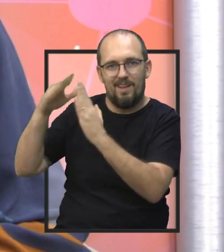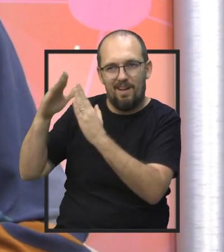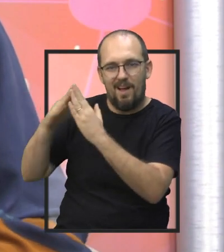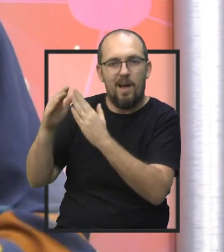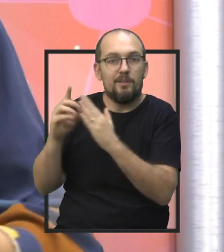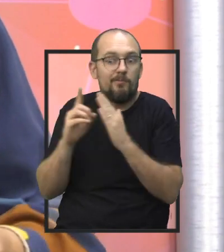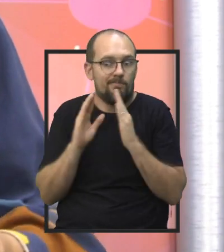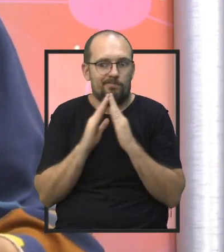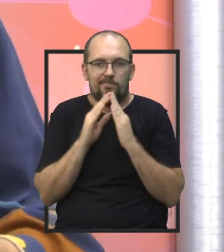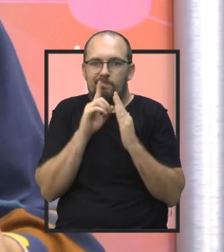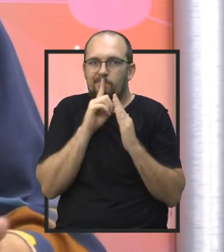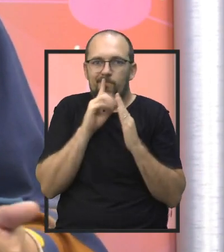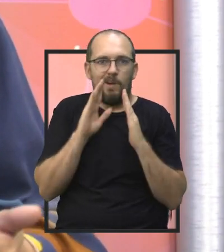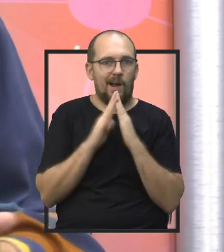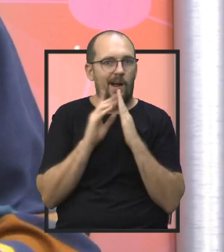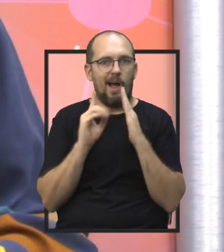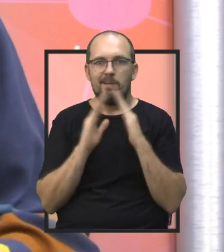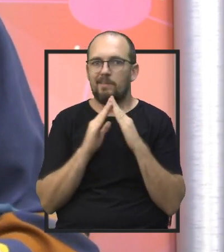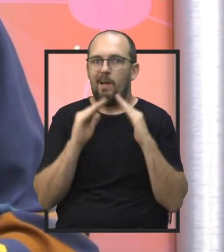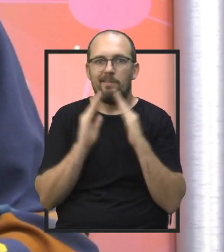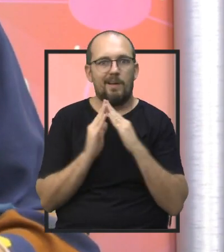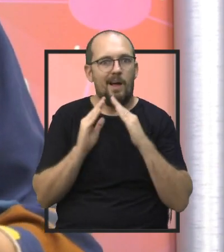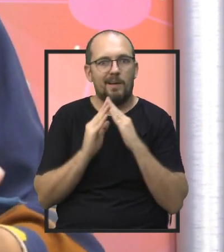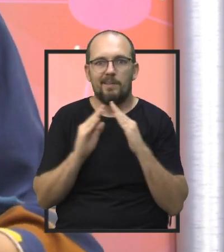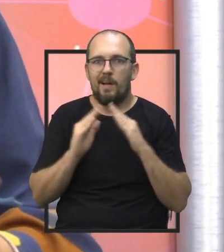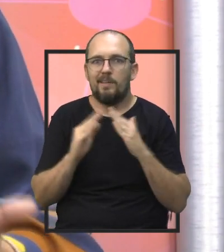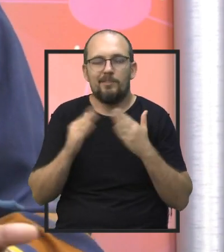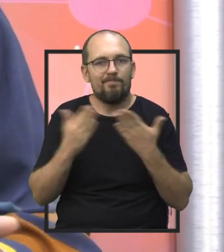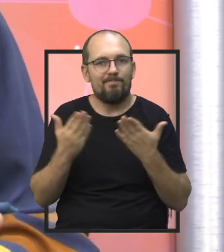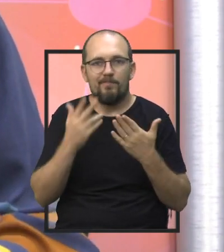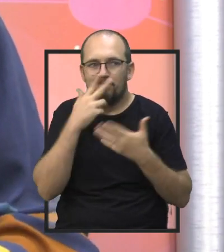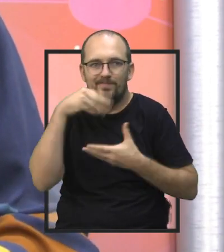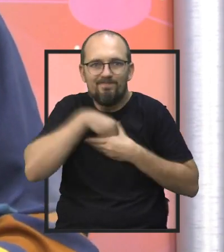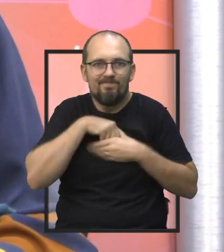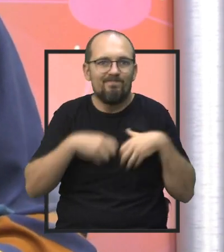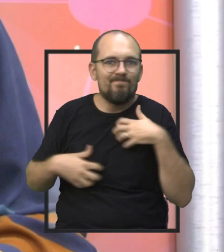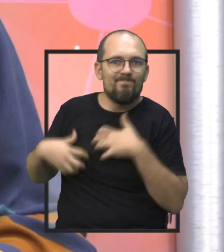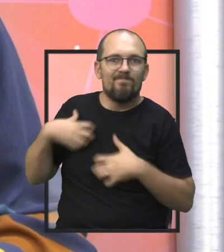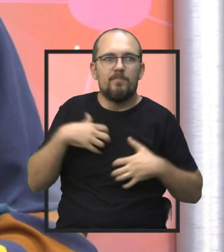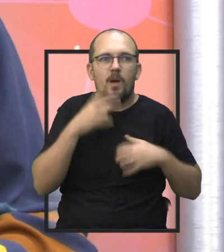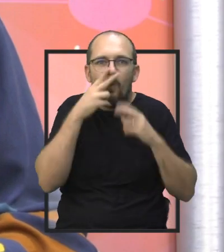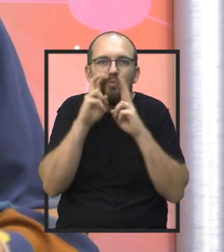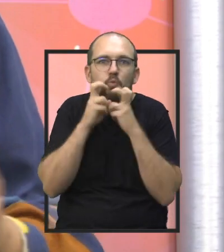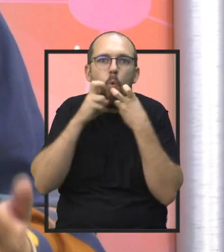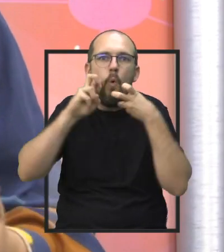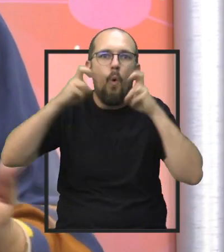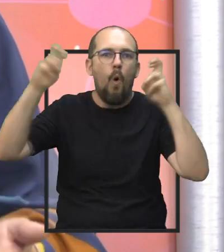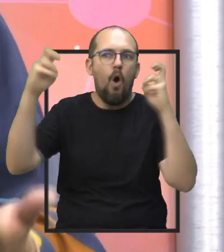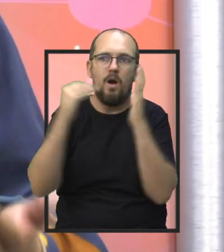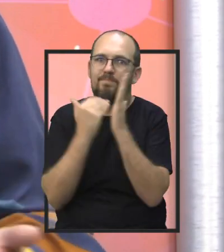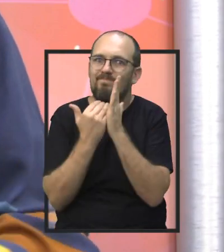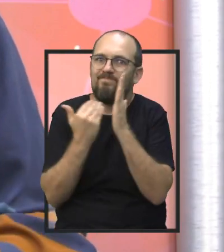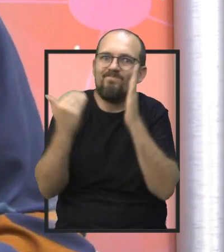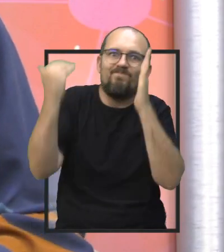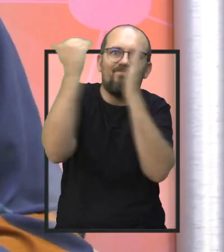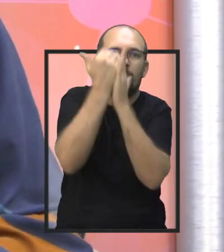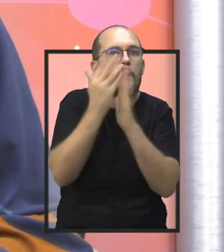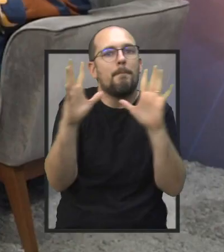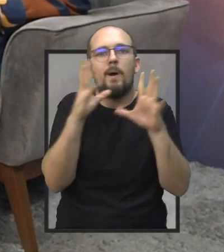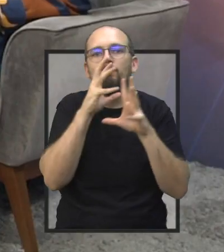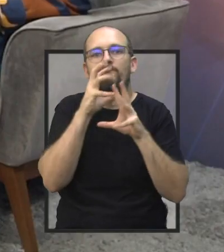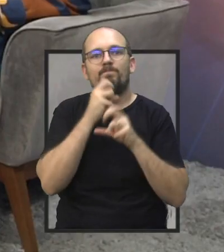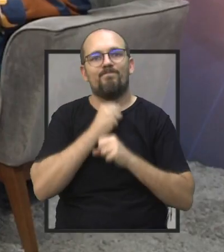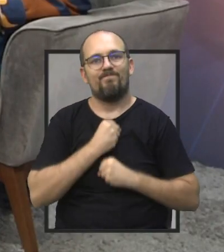essas crianças. Então, ficou muito mais grave e o pedido de socorro dessas crianças, elas foram ainda mais